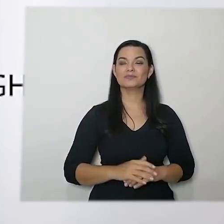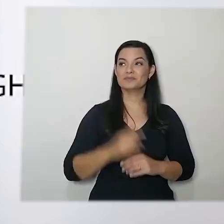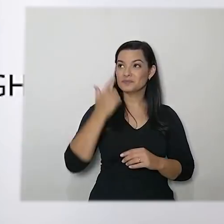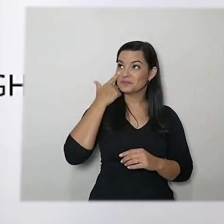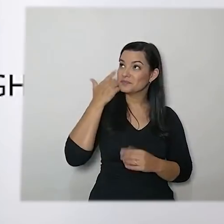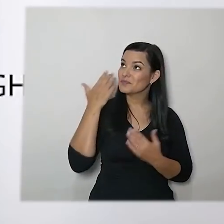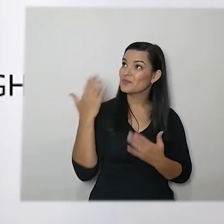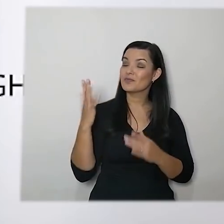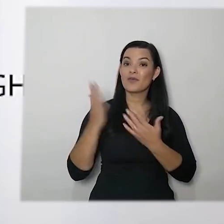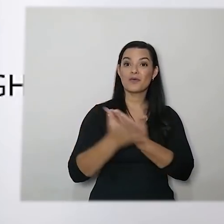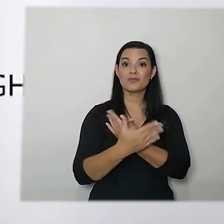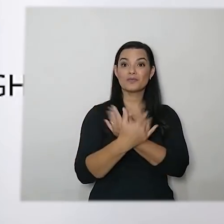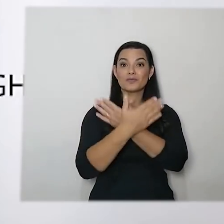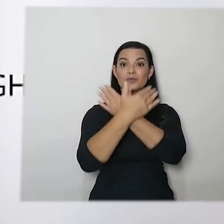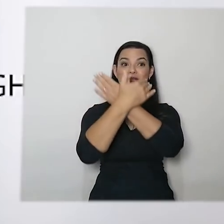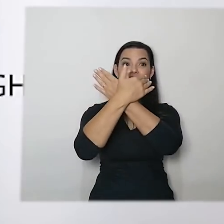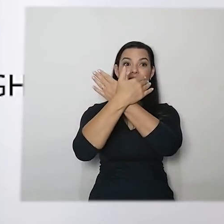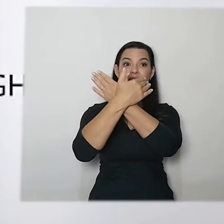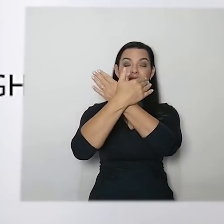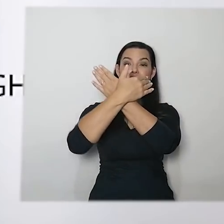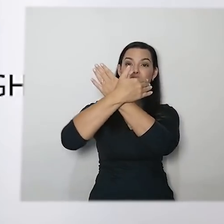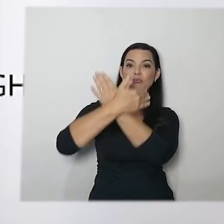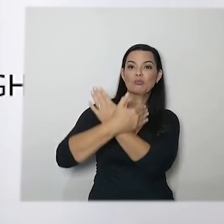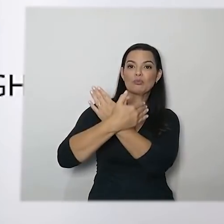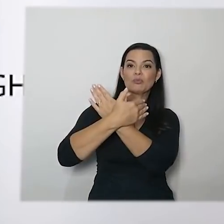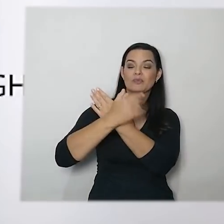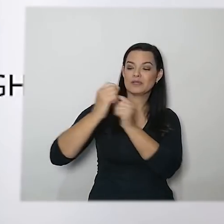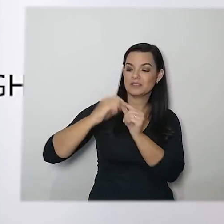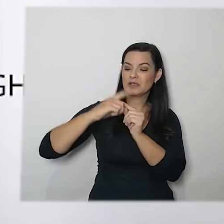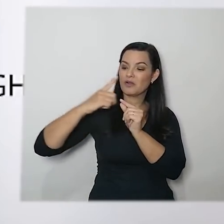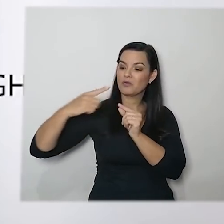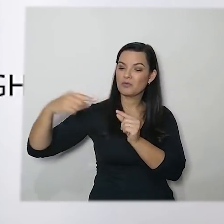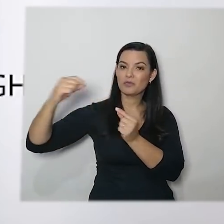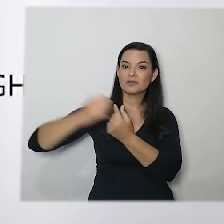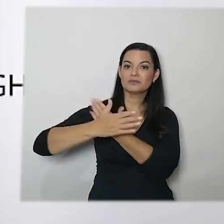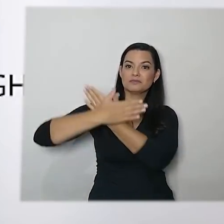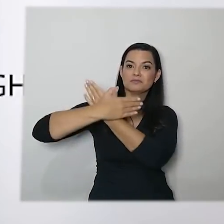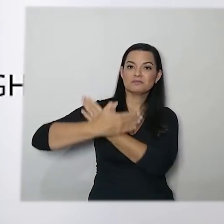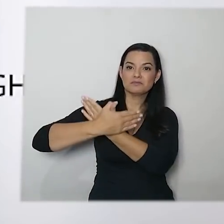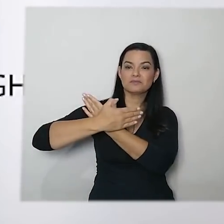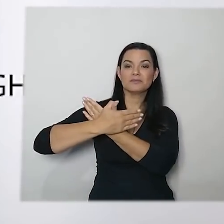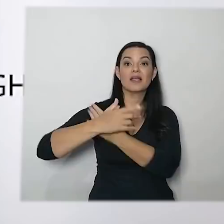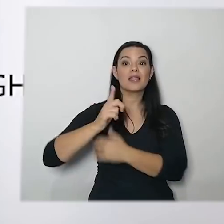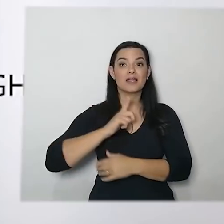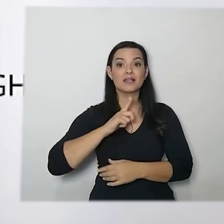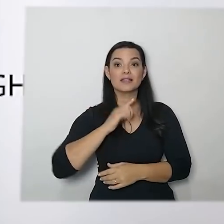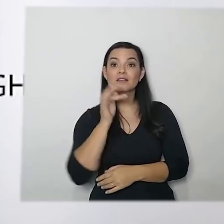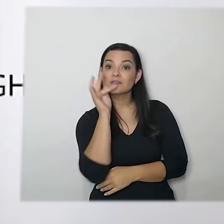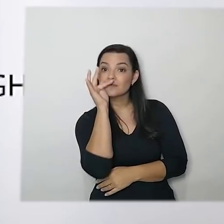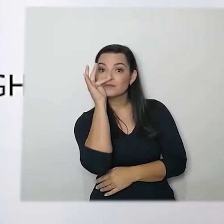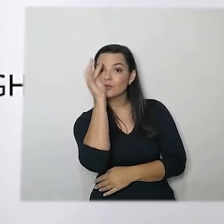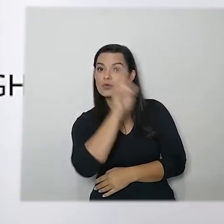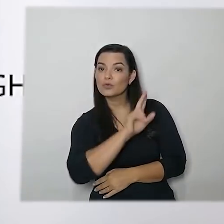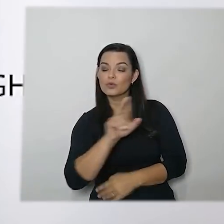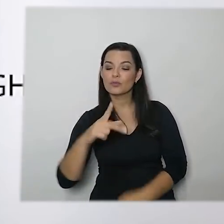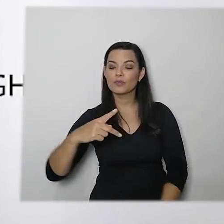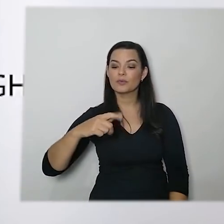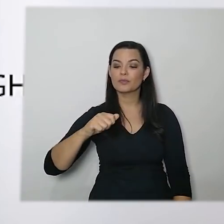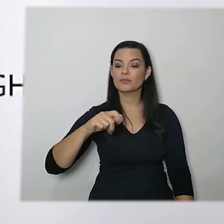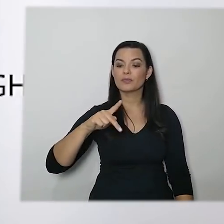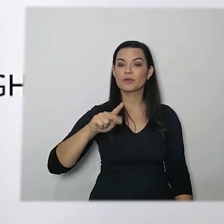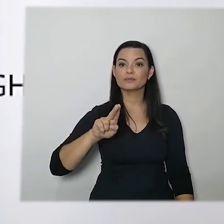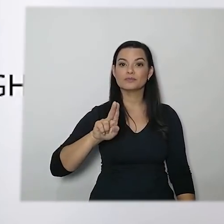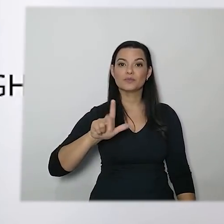Estão pousadas ali nas folhinhas. Temos também papoulas, nome dessas flores, que